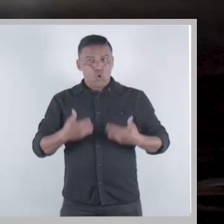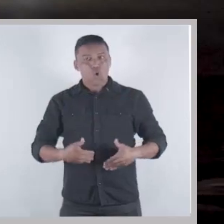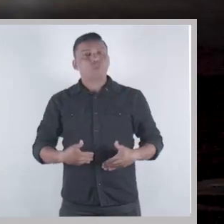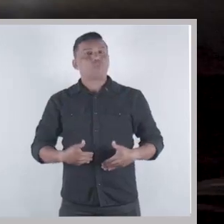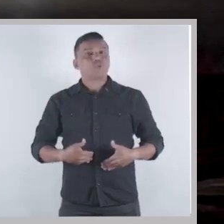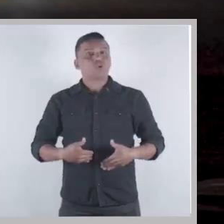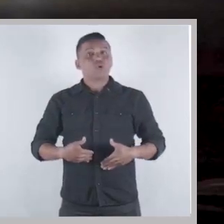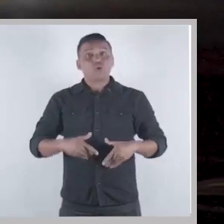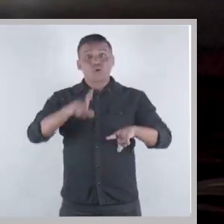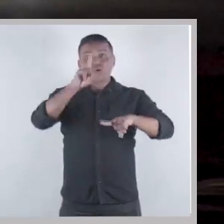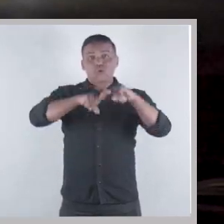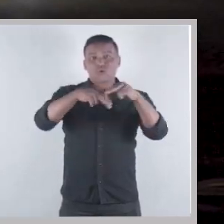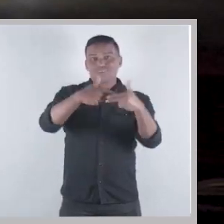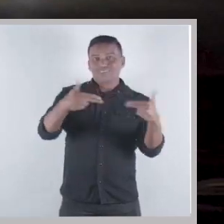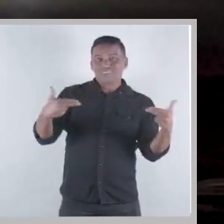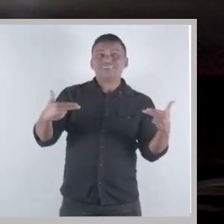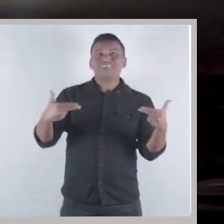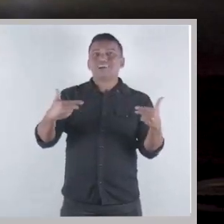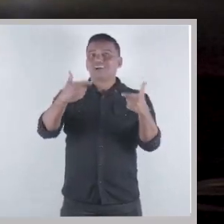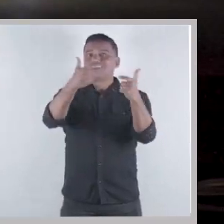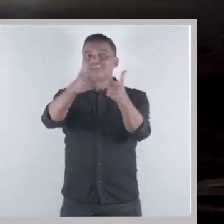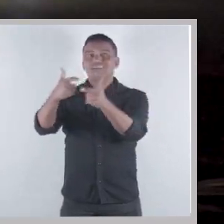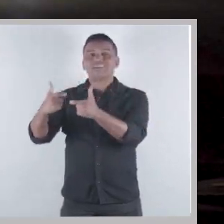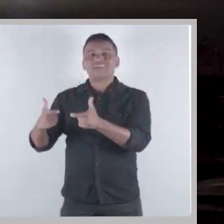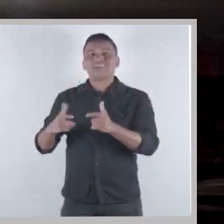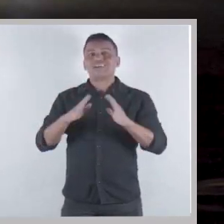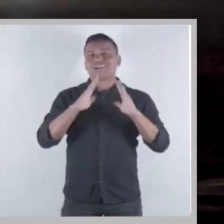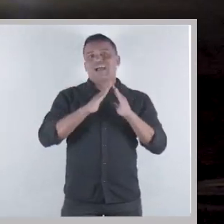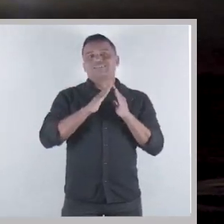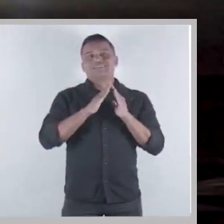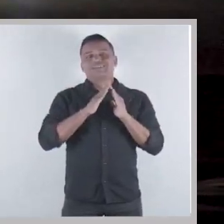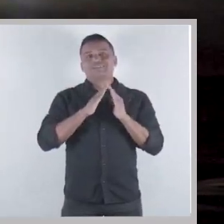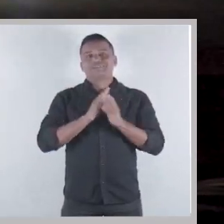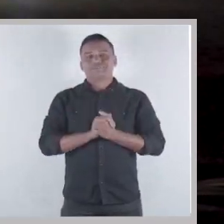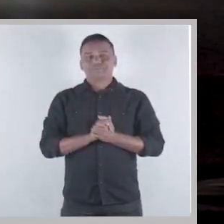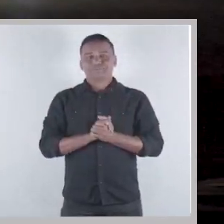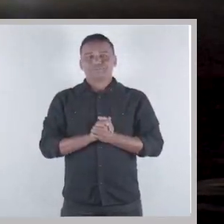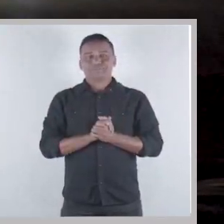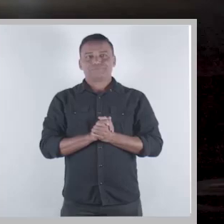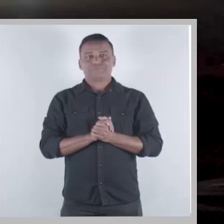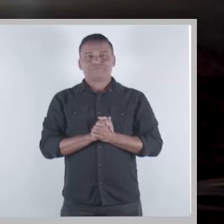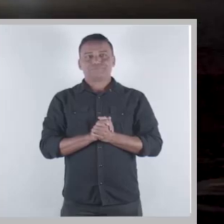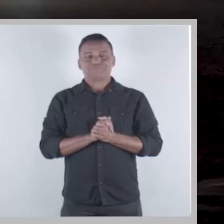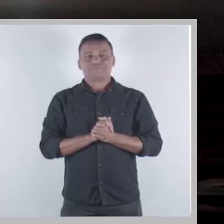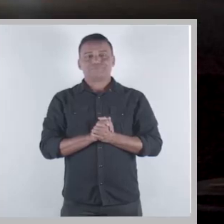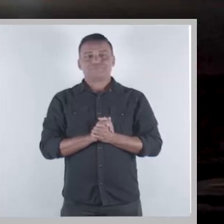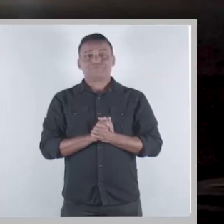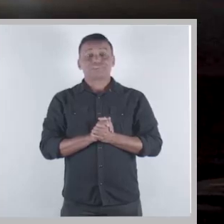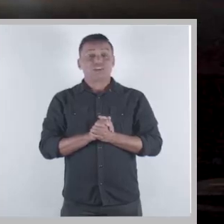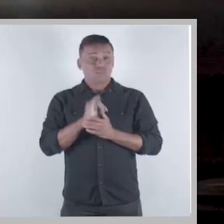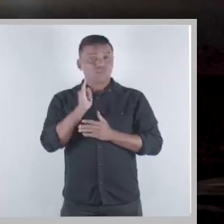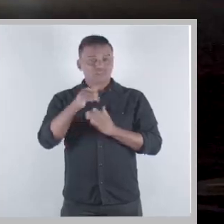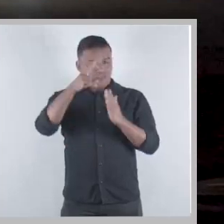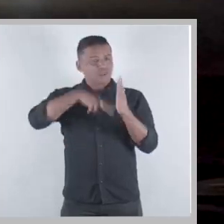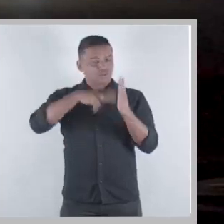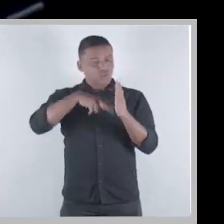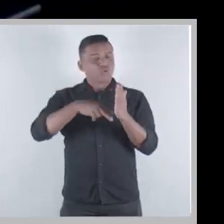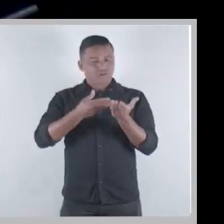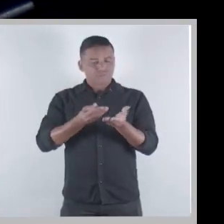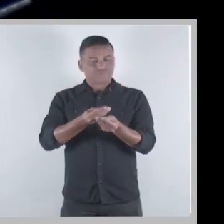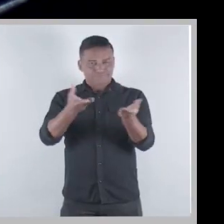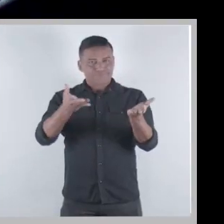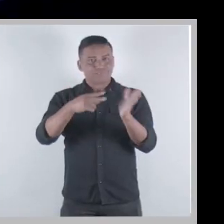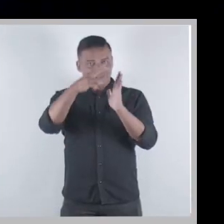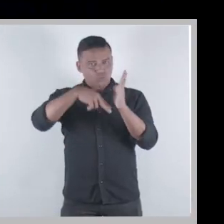entre corpo e casa. E eu vou fazer a leitura para vocês